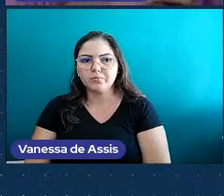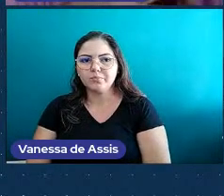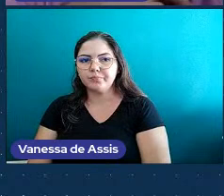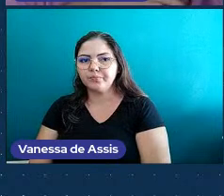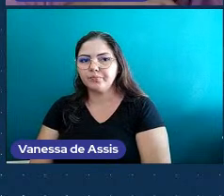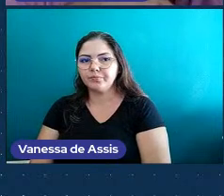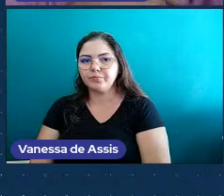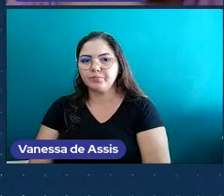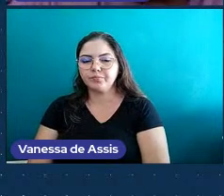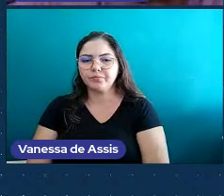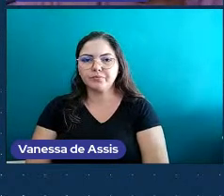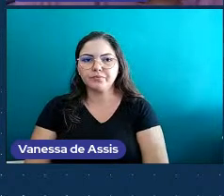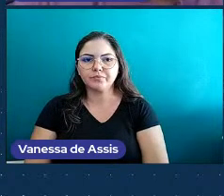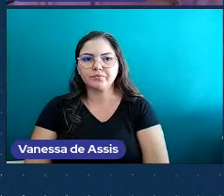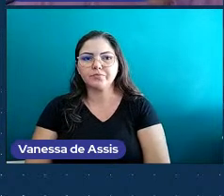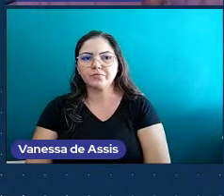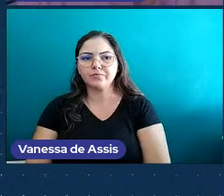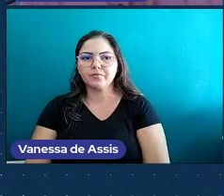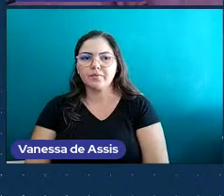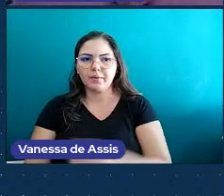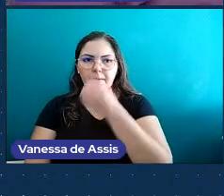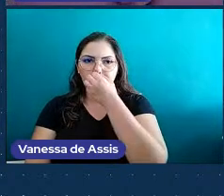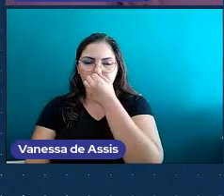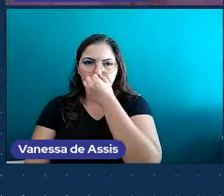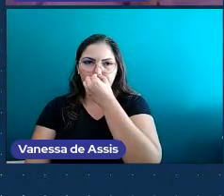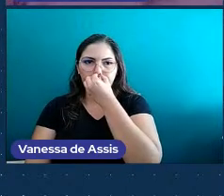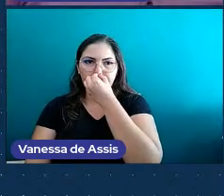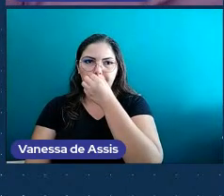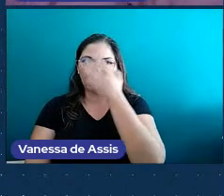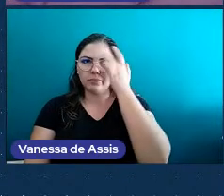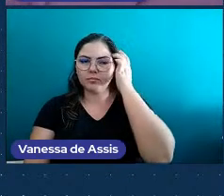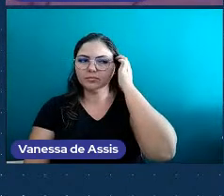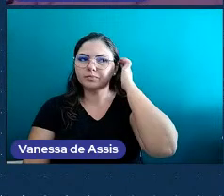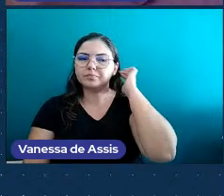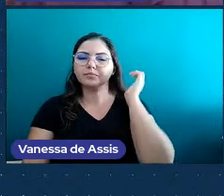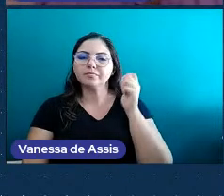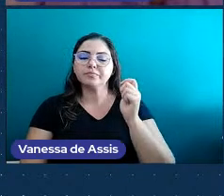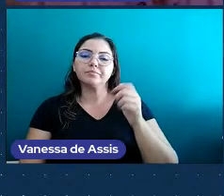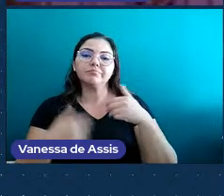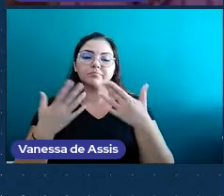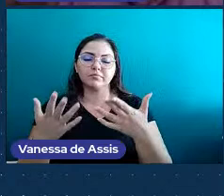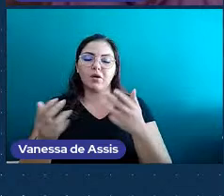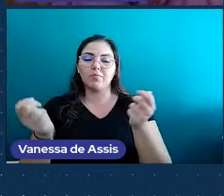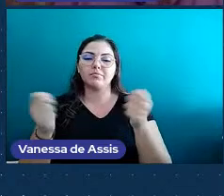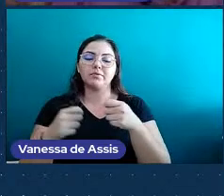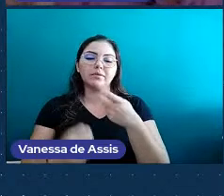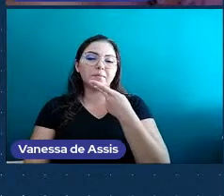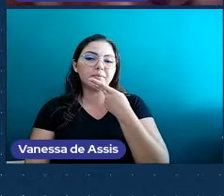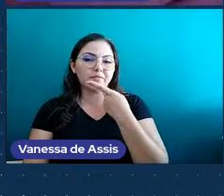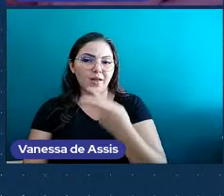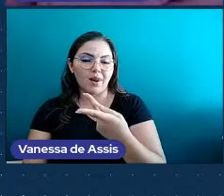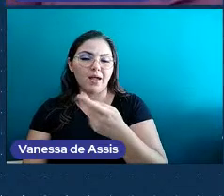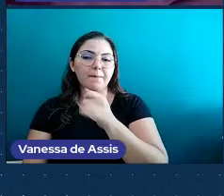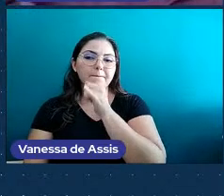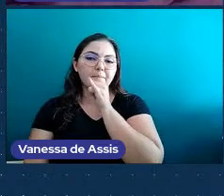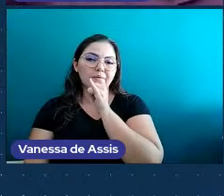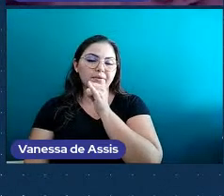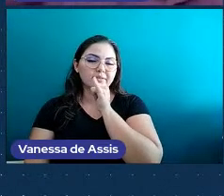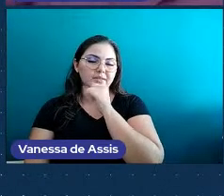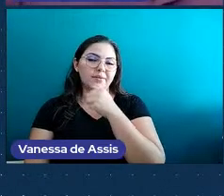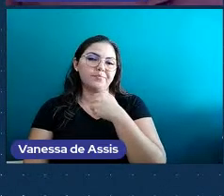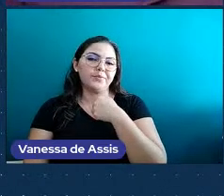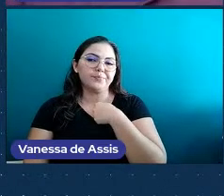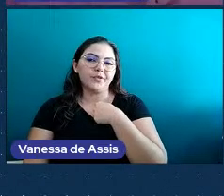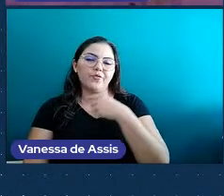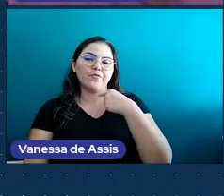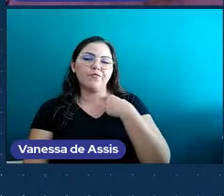das representações sociais. Então, eu posso dizer que, ao invés de dizer que vou estudar o pensamento, que é uma coisa